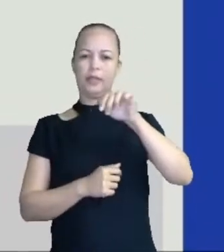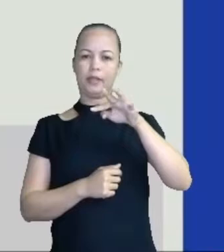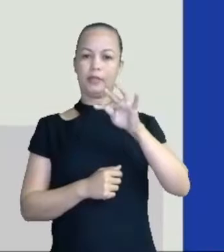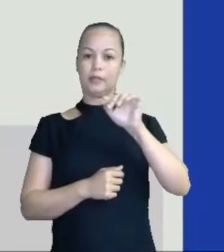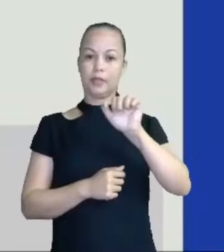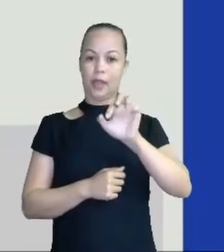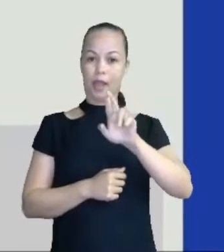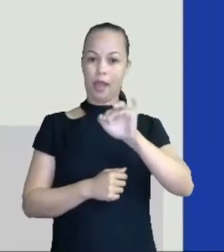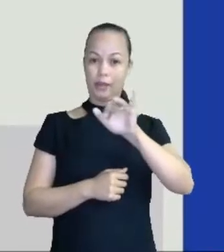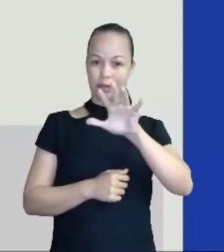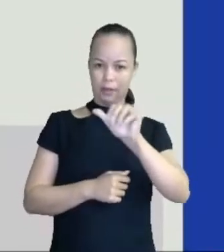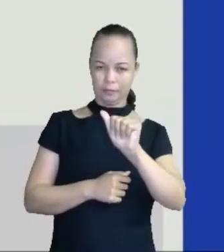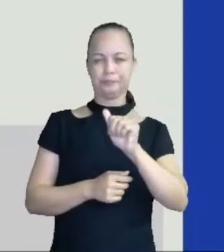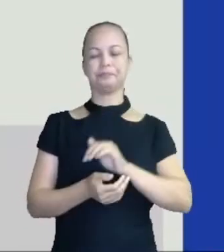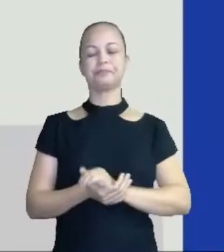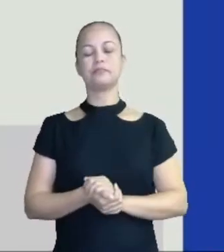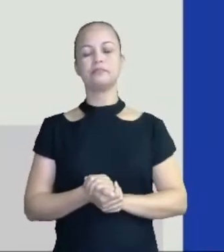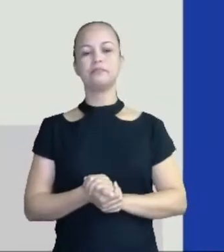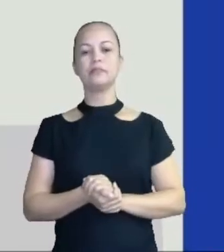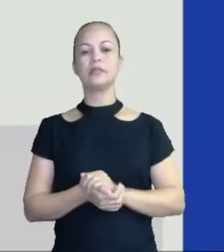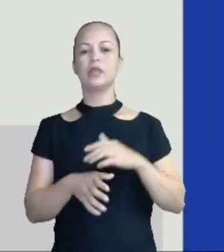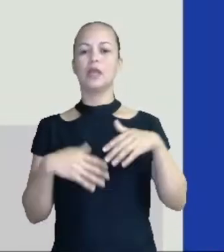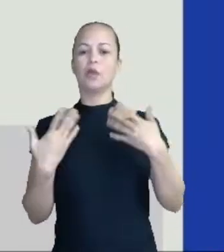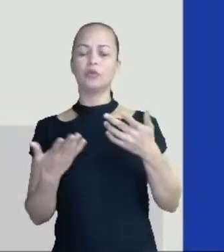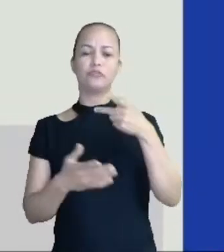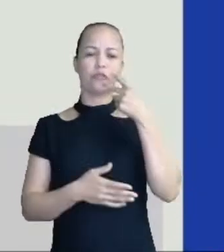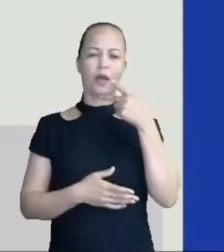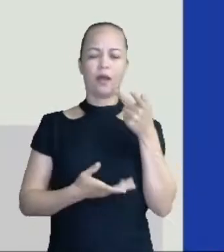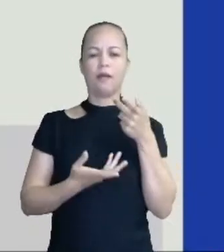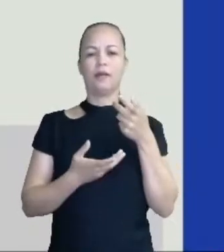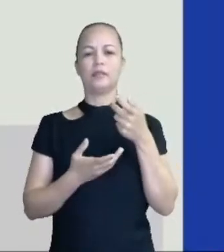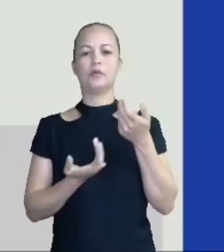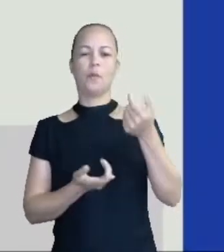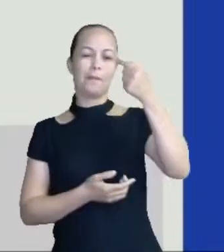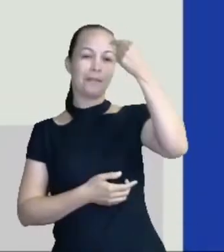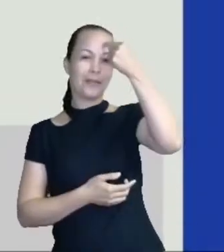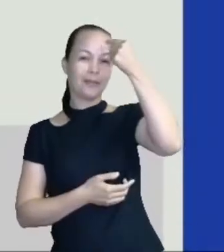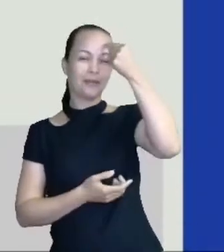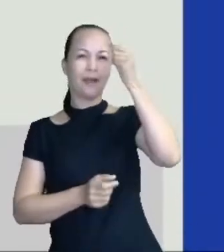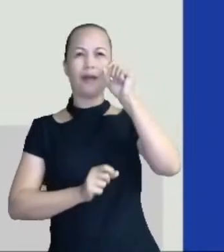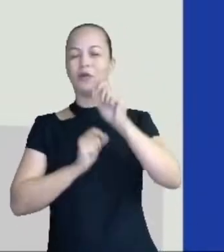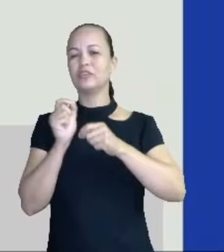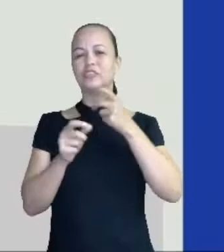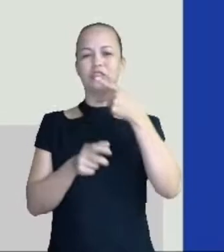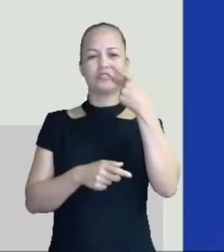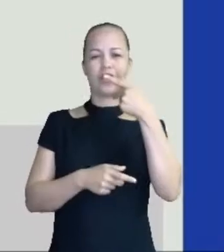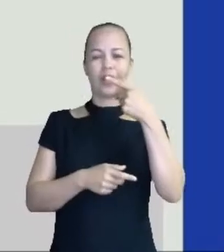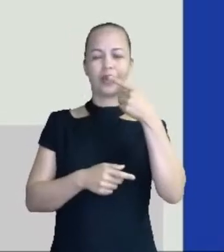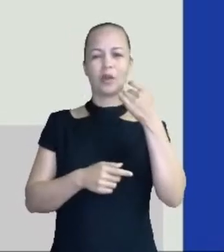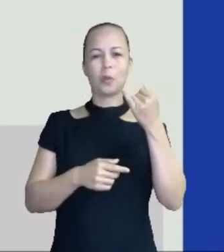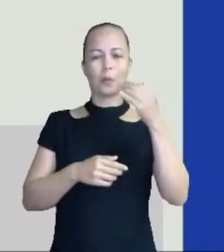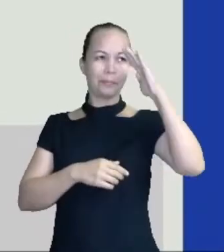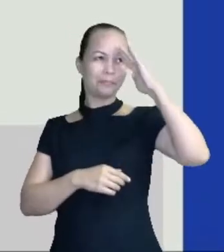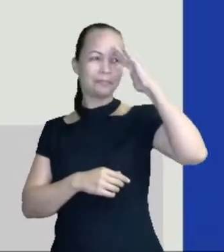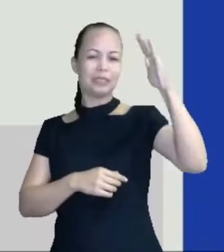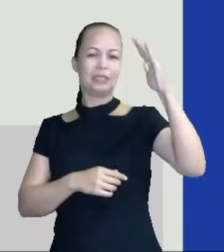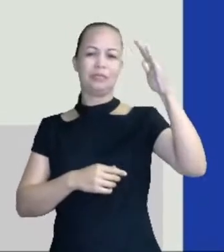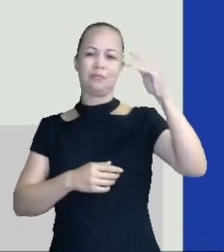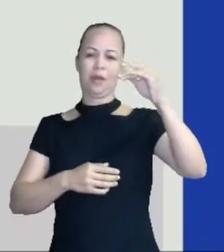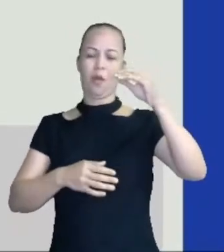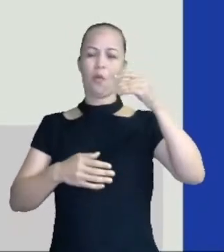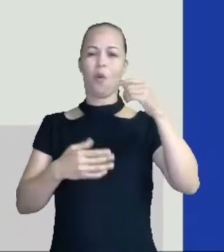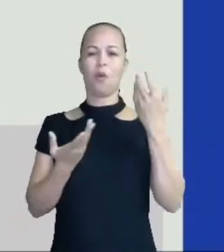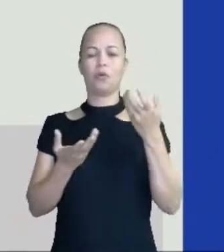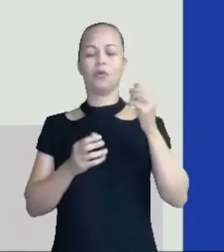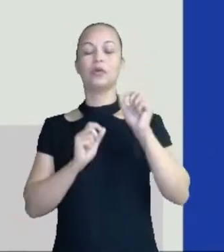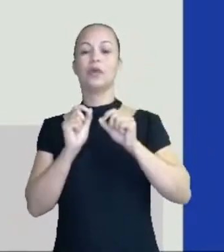em bem-estar mental, a gente está falando da saúde do nosso do nosso principal órgão do nosso sistema nervoso, que é o